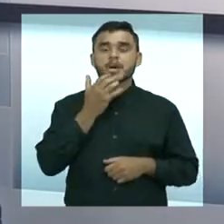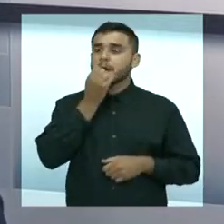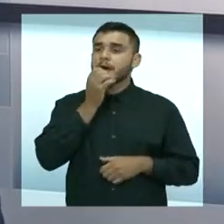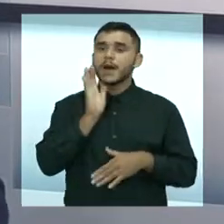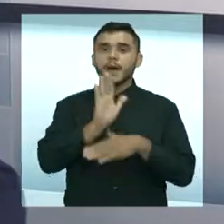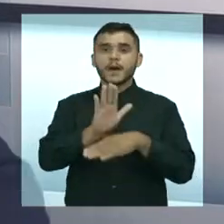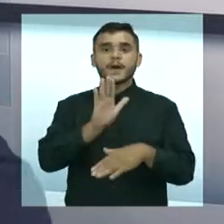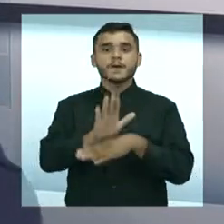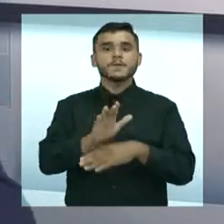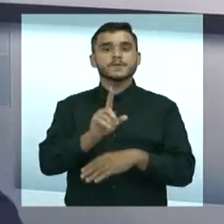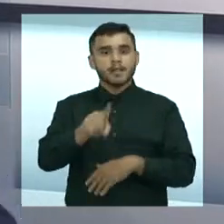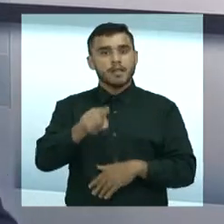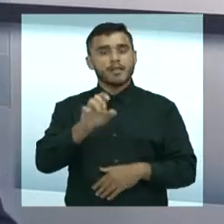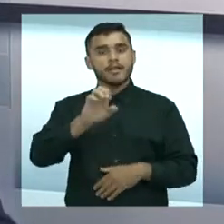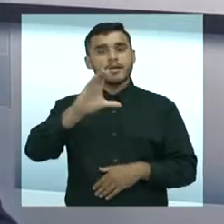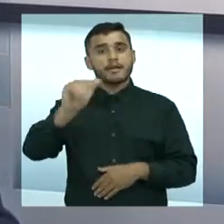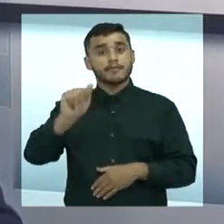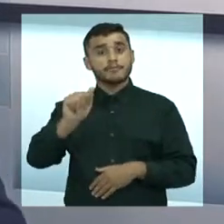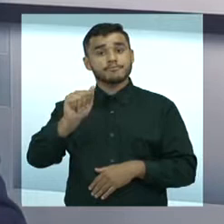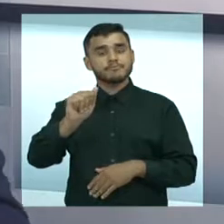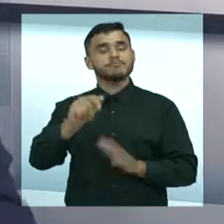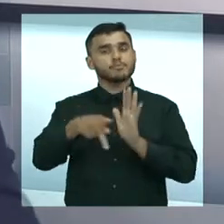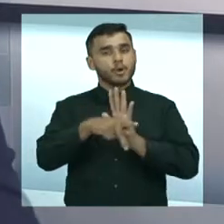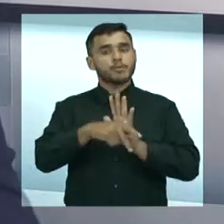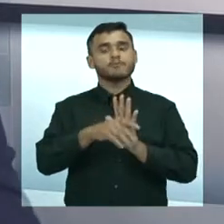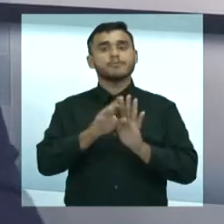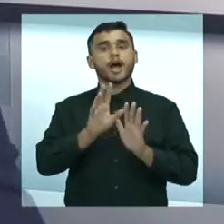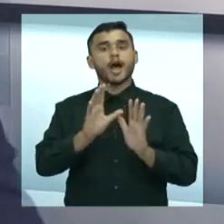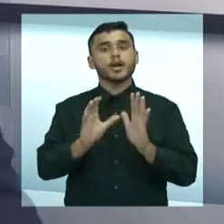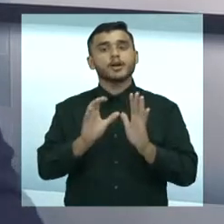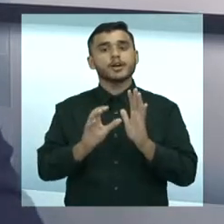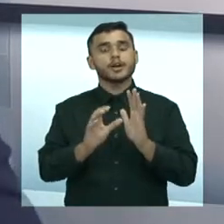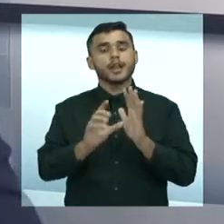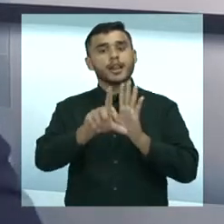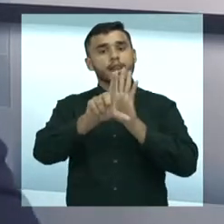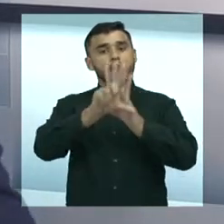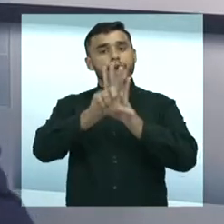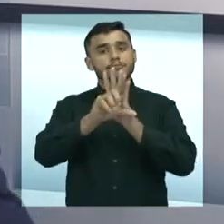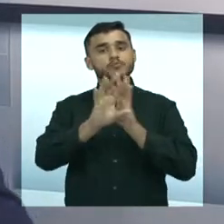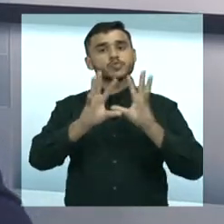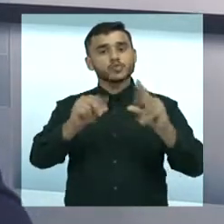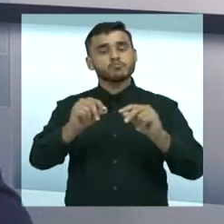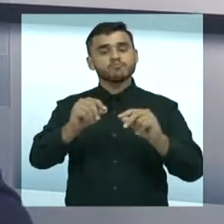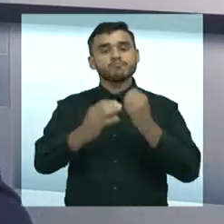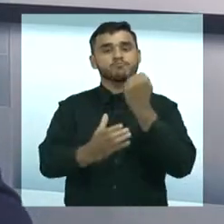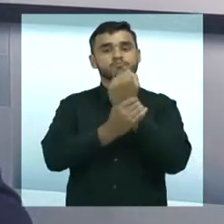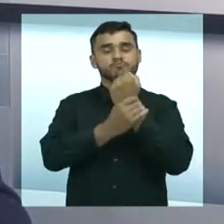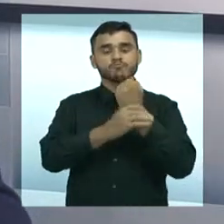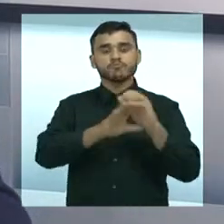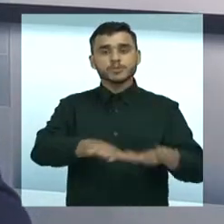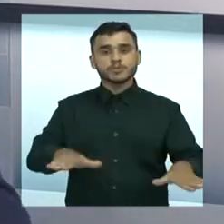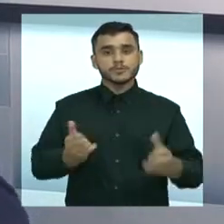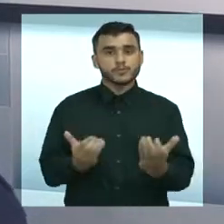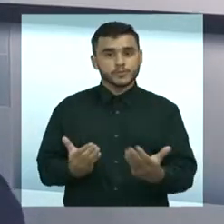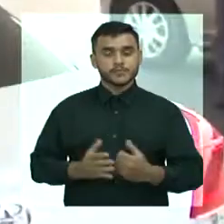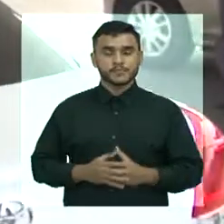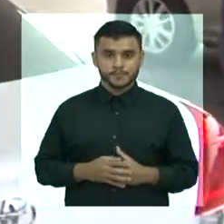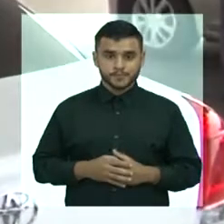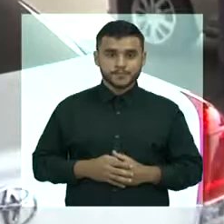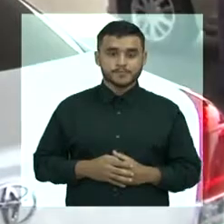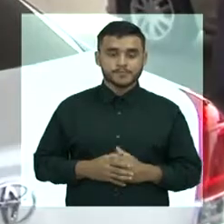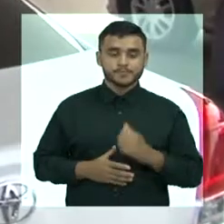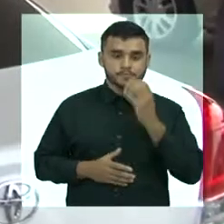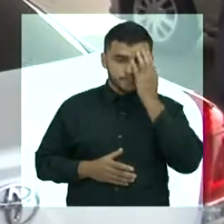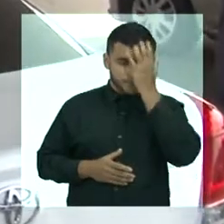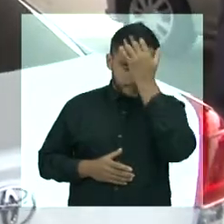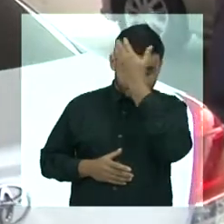fortalecem o Estatuto da Criança e do Adolescente aqui em Fortaleza, a partir da Câmara Municipal de Fortaleza.